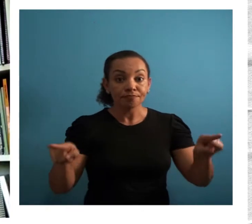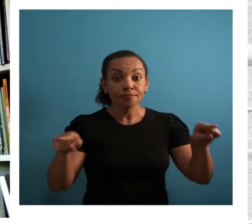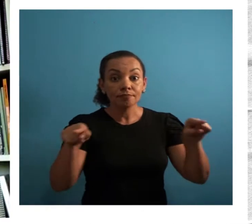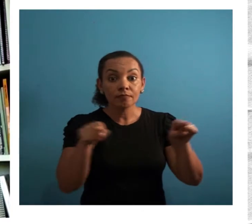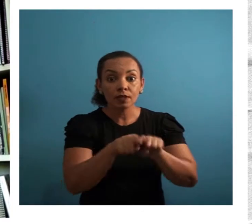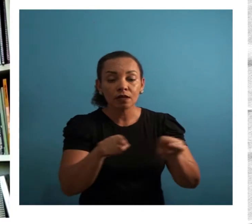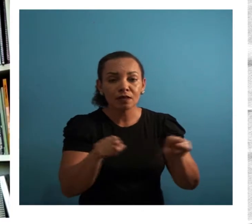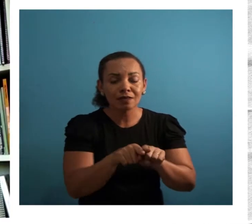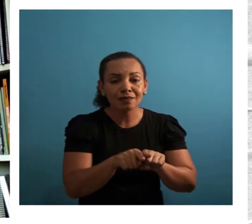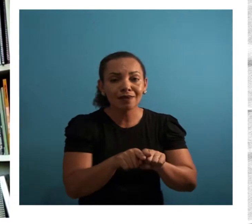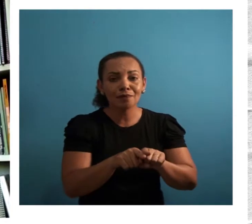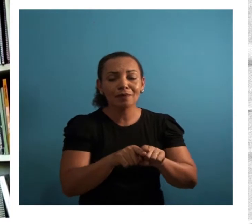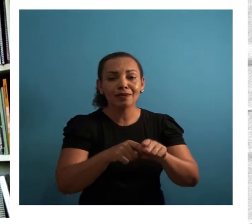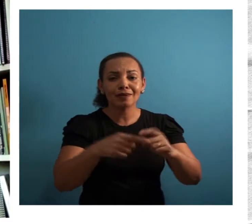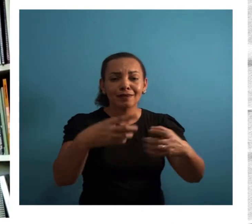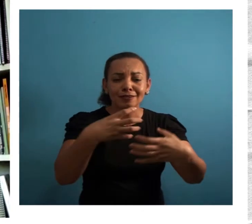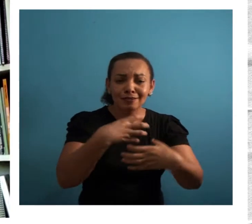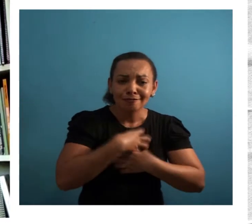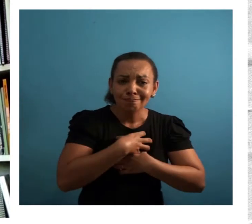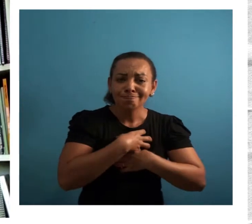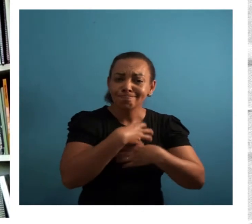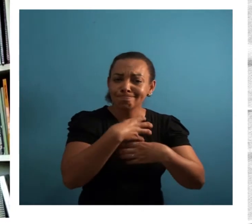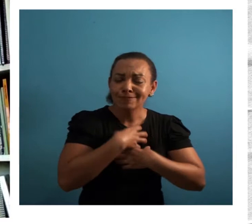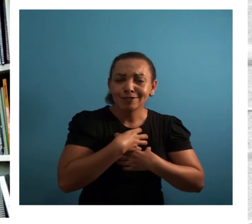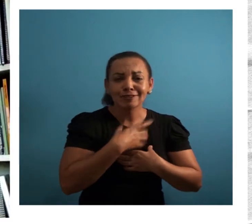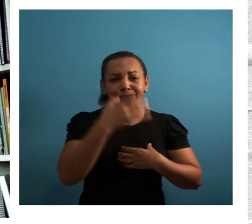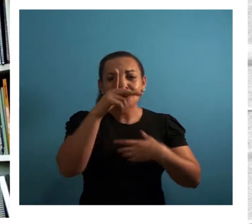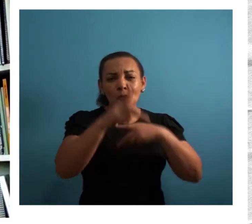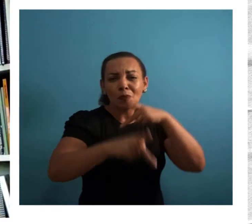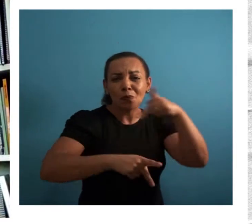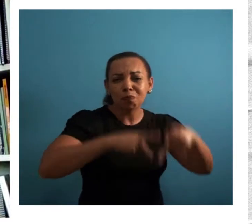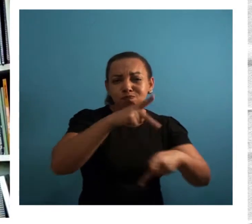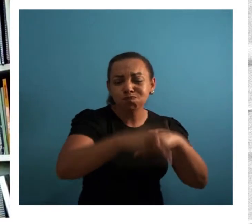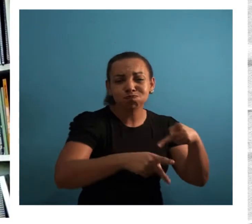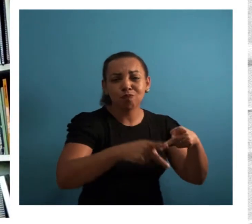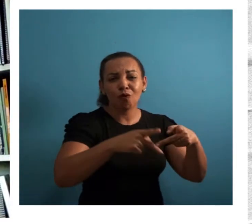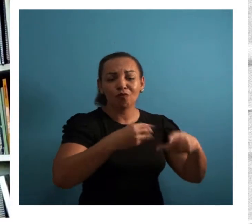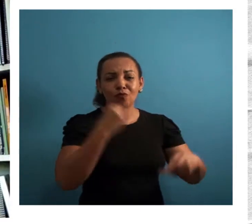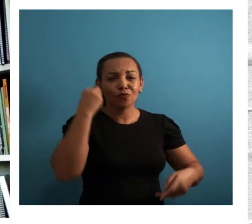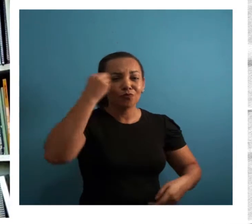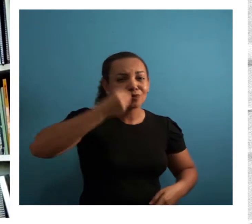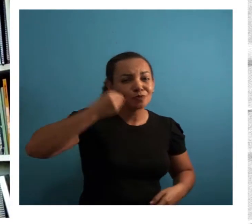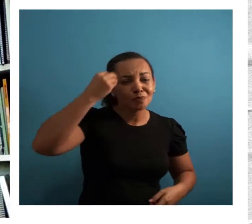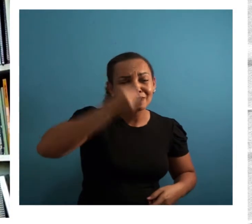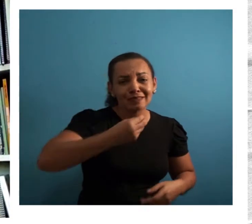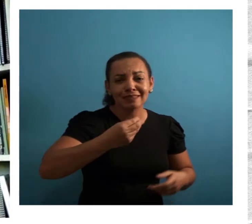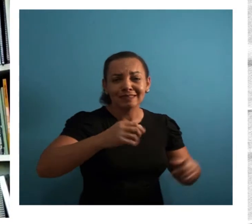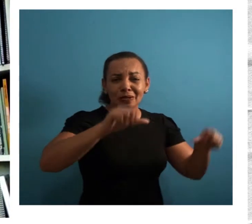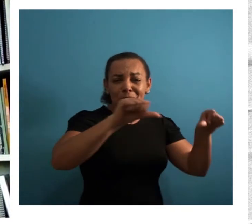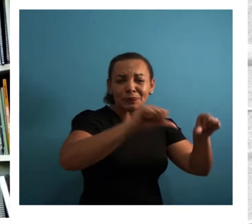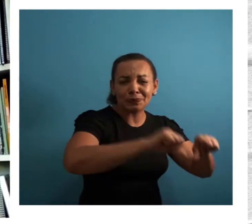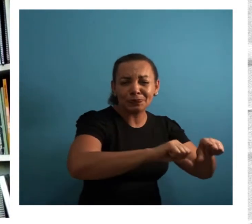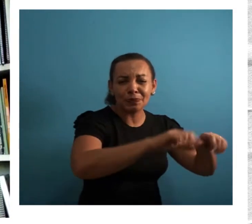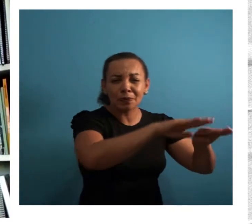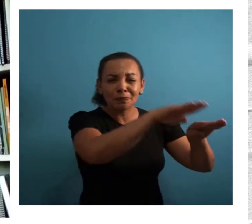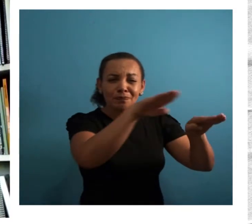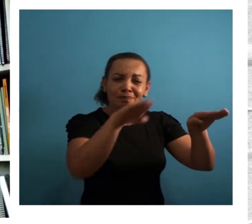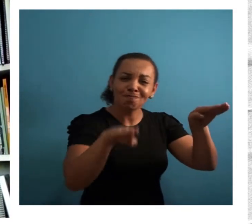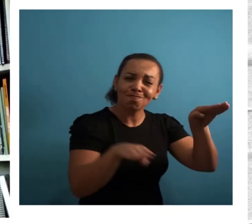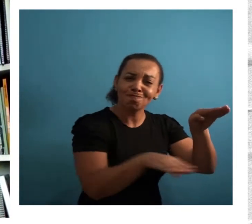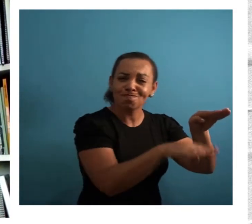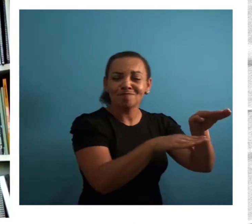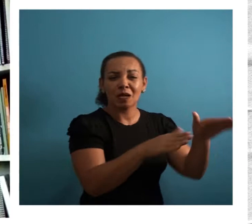o estado de miséria e de exploração que vive a nossa população e na sua maioria